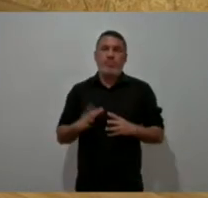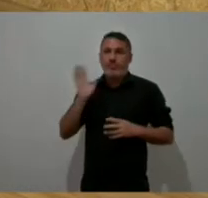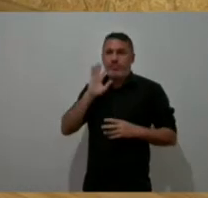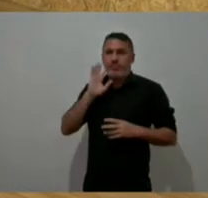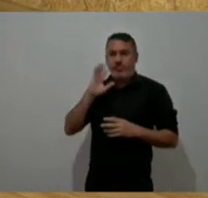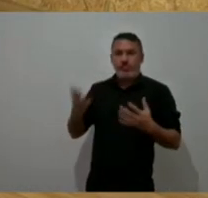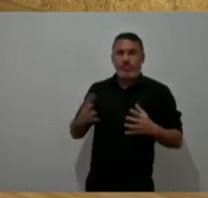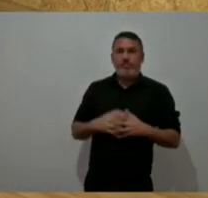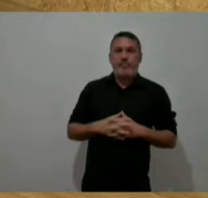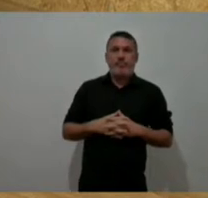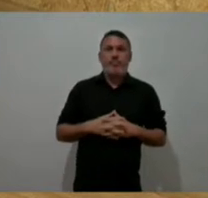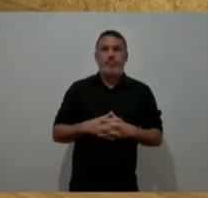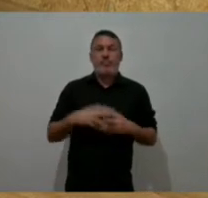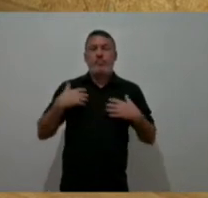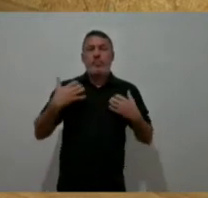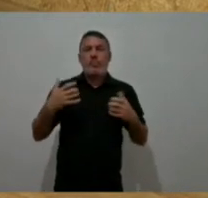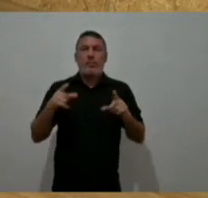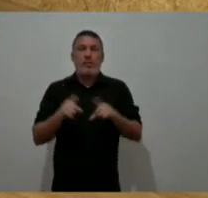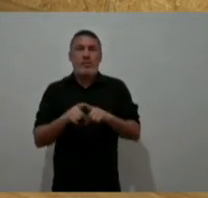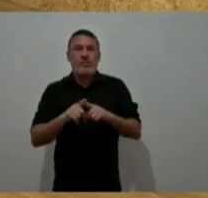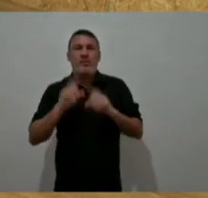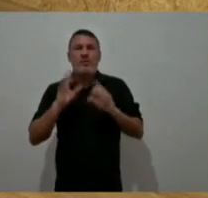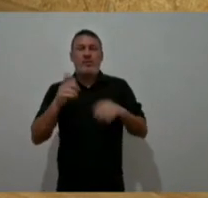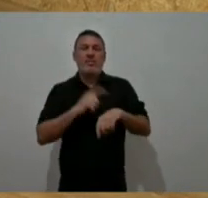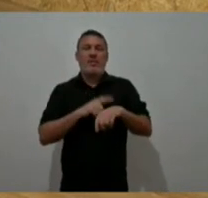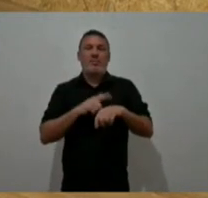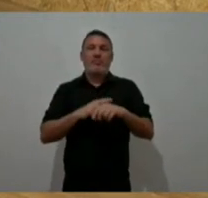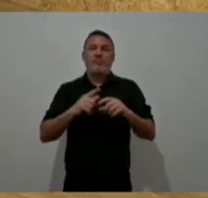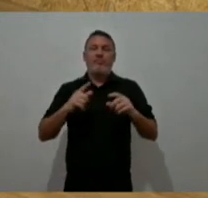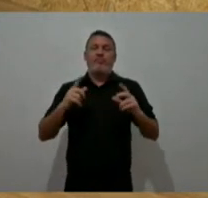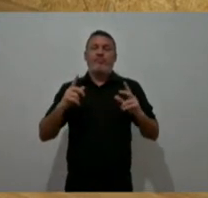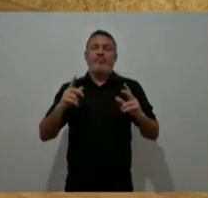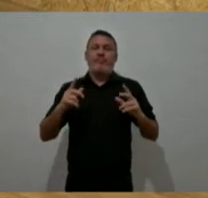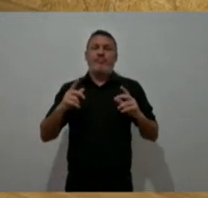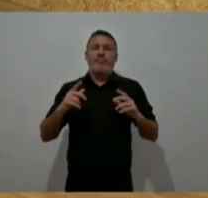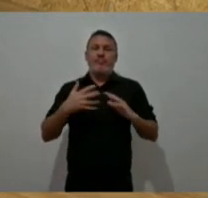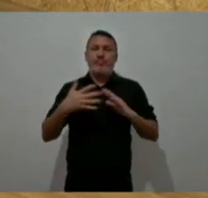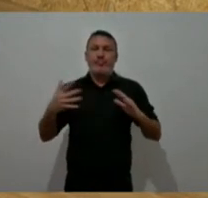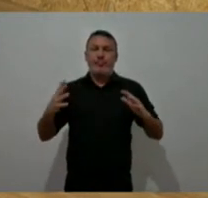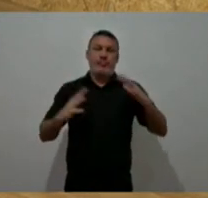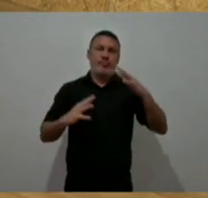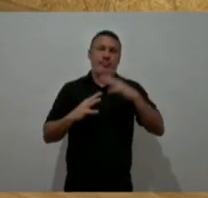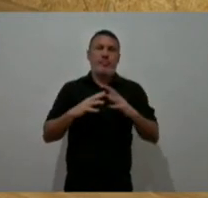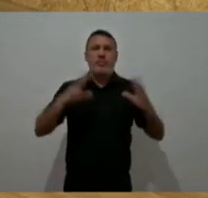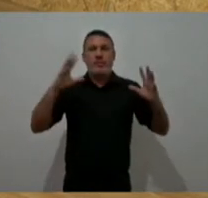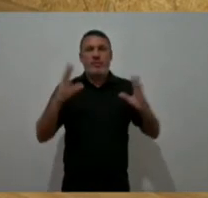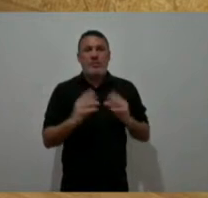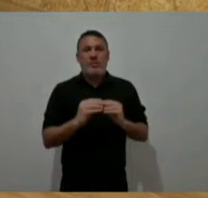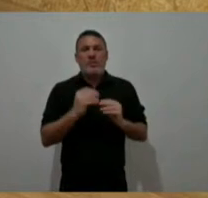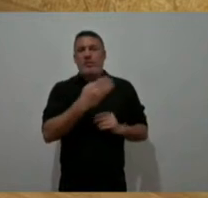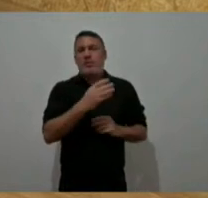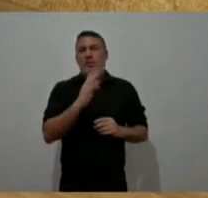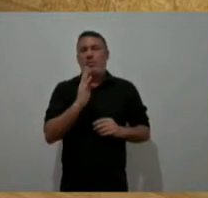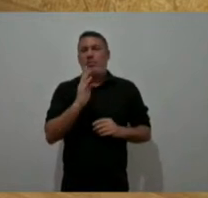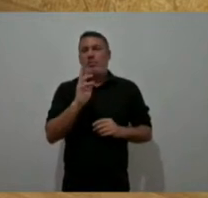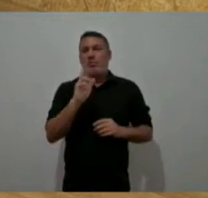já está estourando. Eu vou pedir para o Bruno para fazer uma consideração final aqui, dando um recado aqui para os empresários sobre essa questão